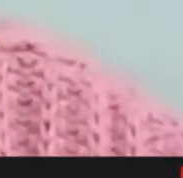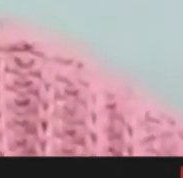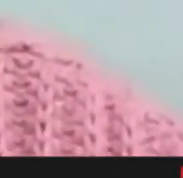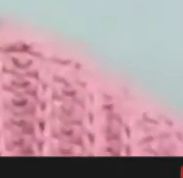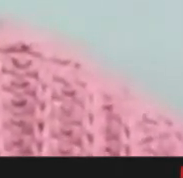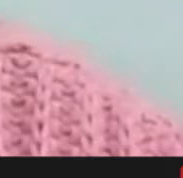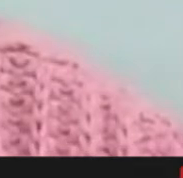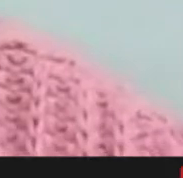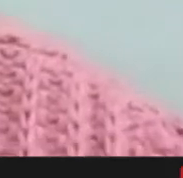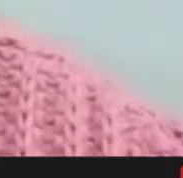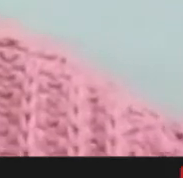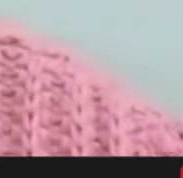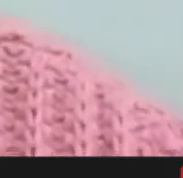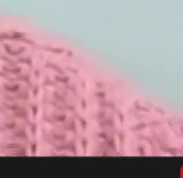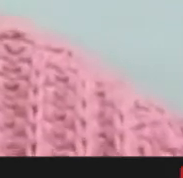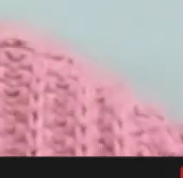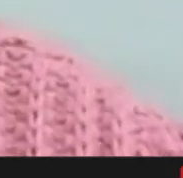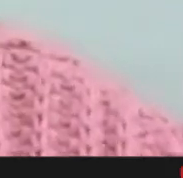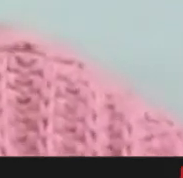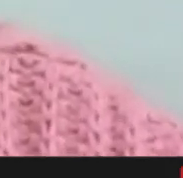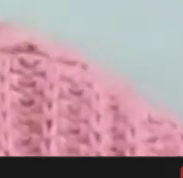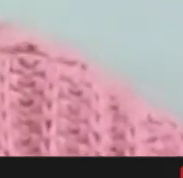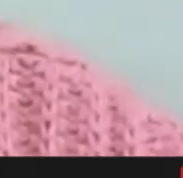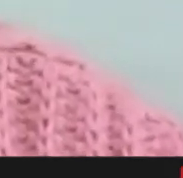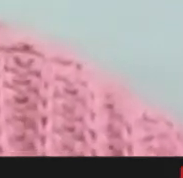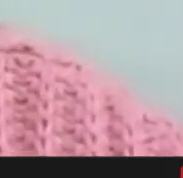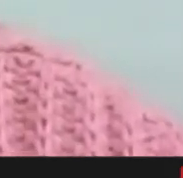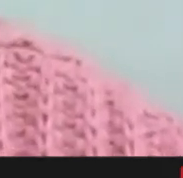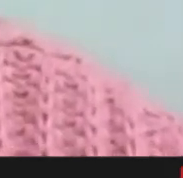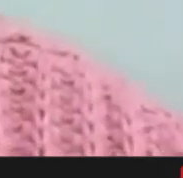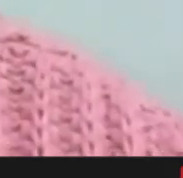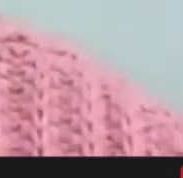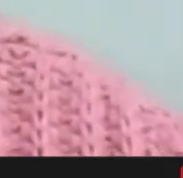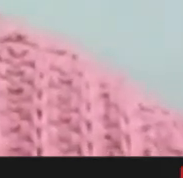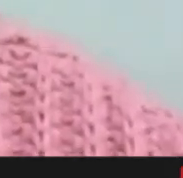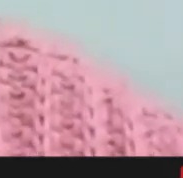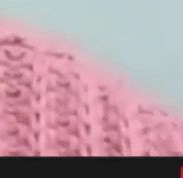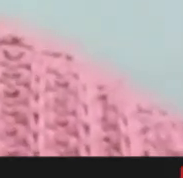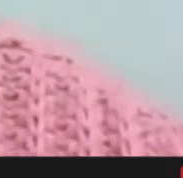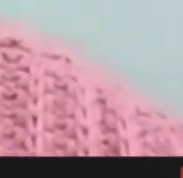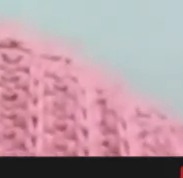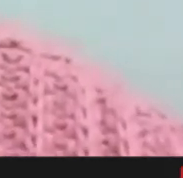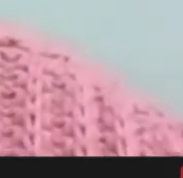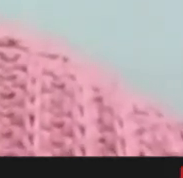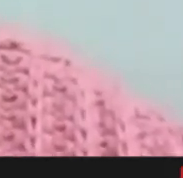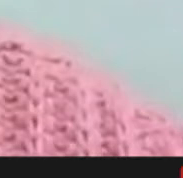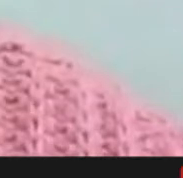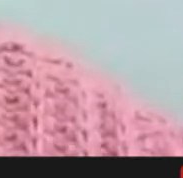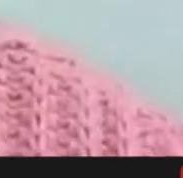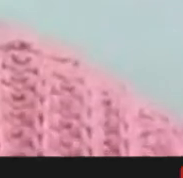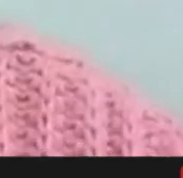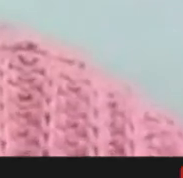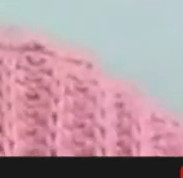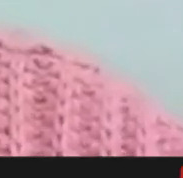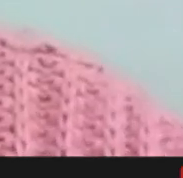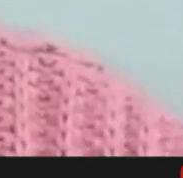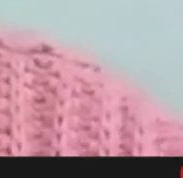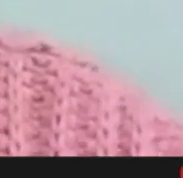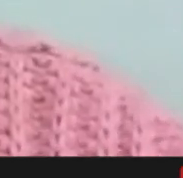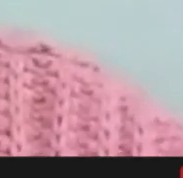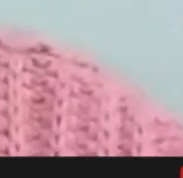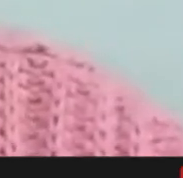importantes na relação saúde-doença, traz mudanças importantes nas relações